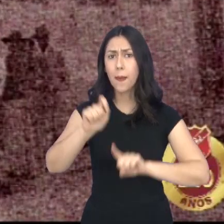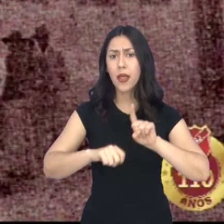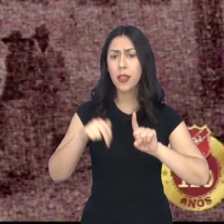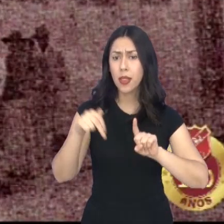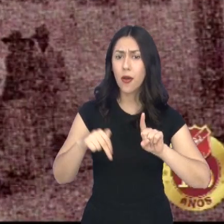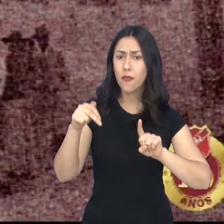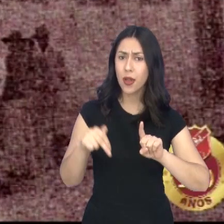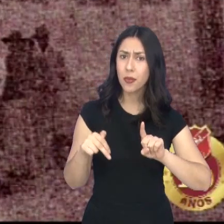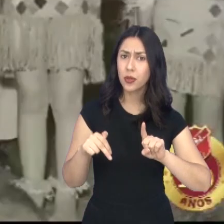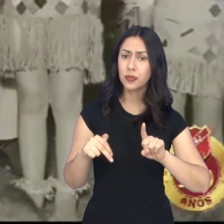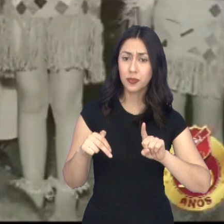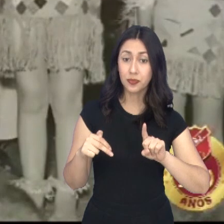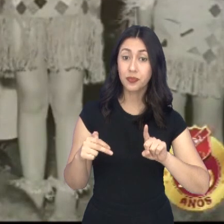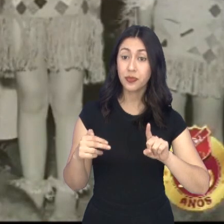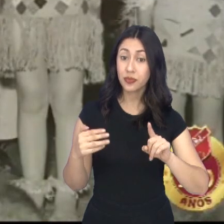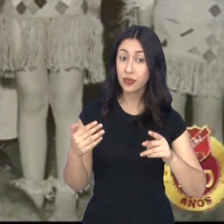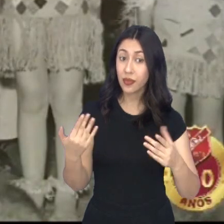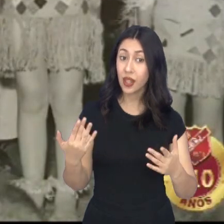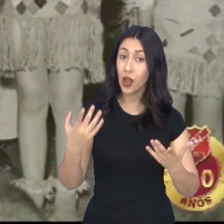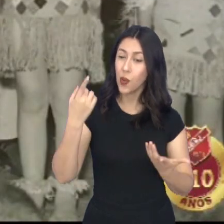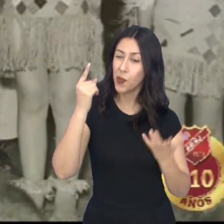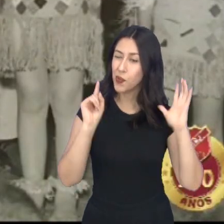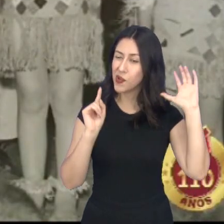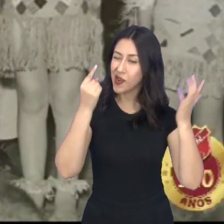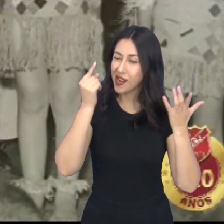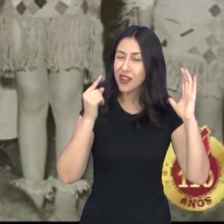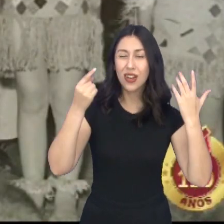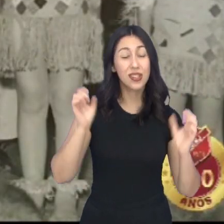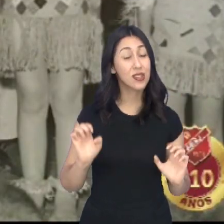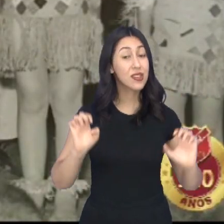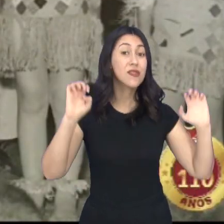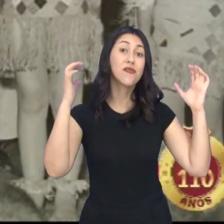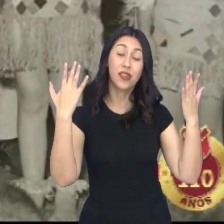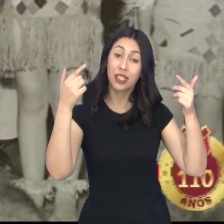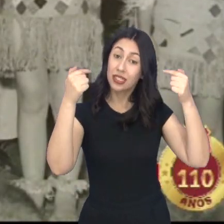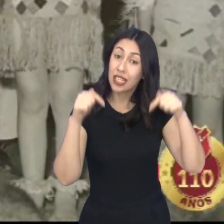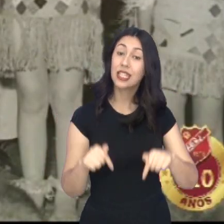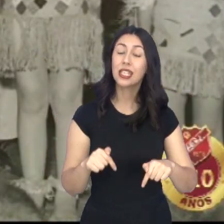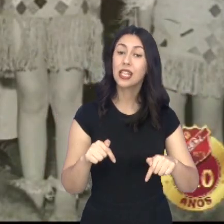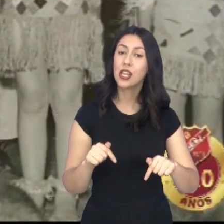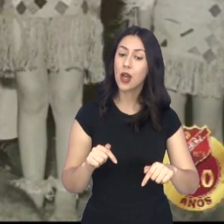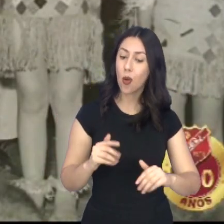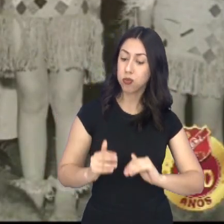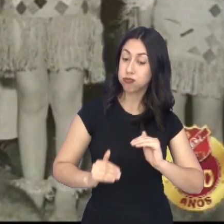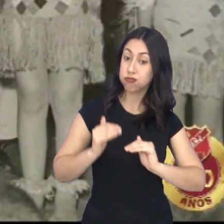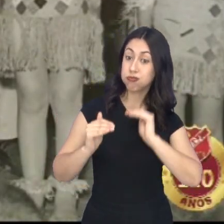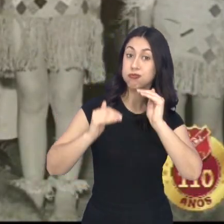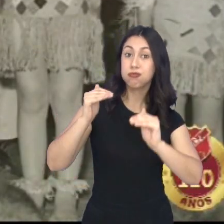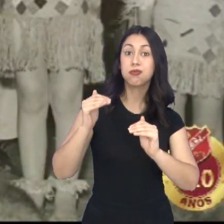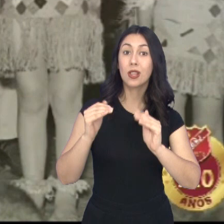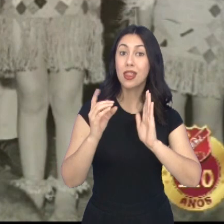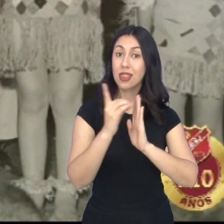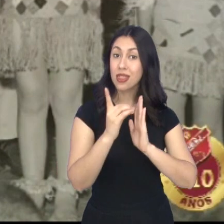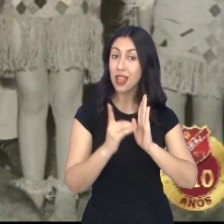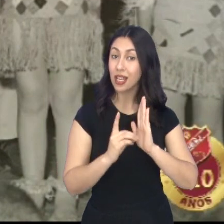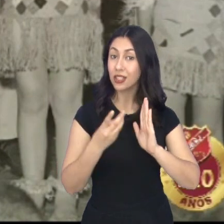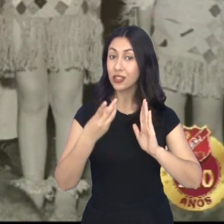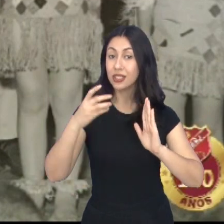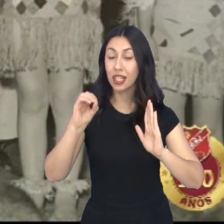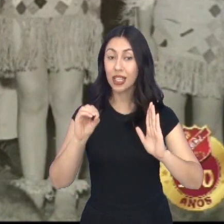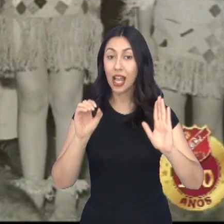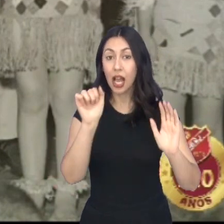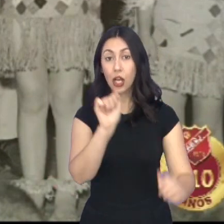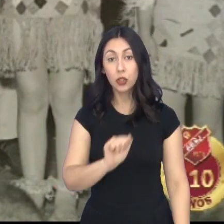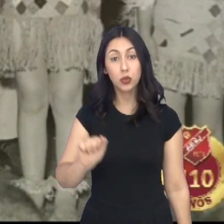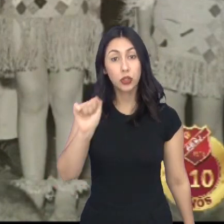associativo ao nosso clube. Os carnavais e os eventos sociais da Vermelhinha ganharam força na década de 30, tornando a nossa associação